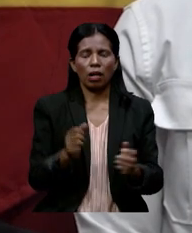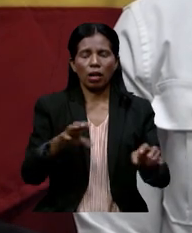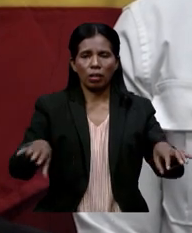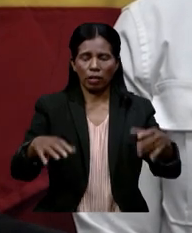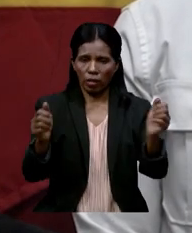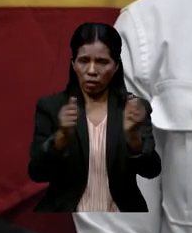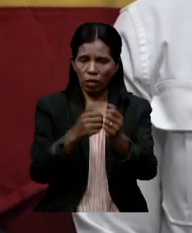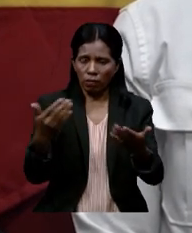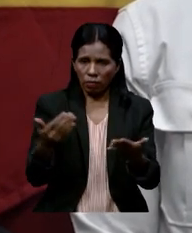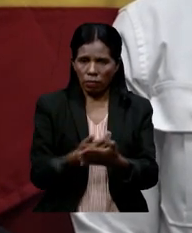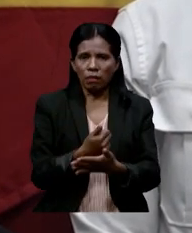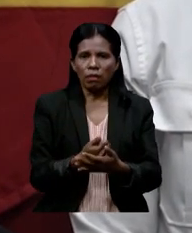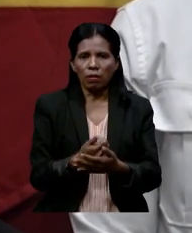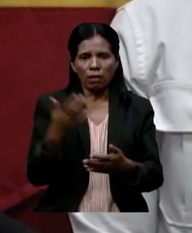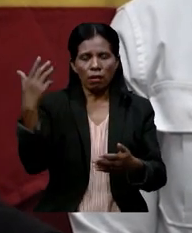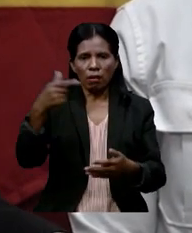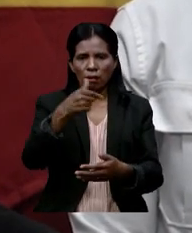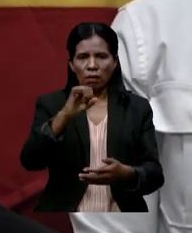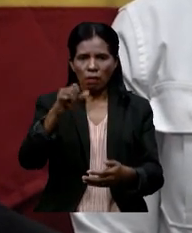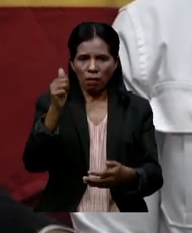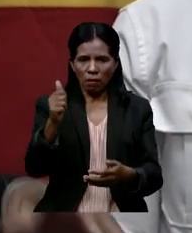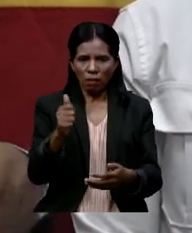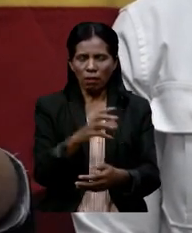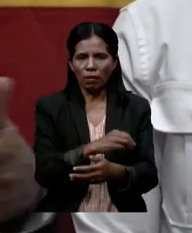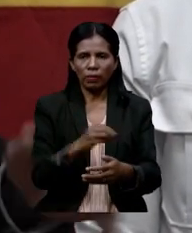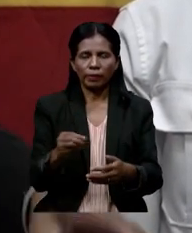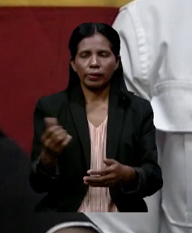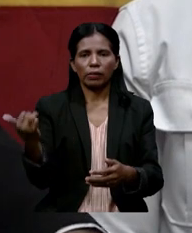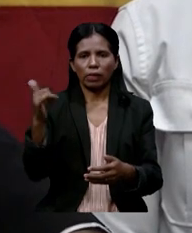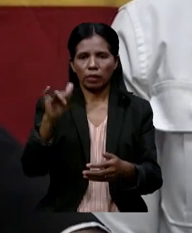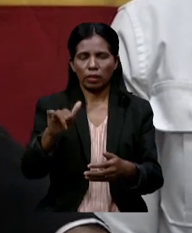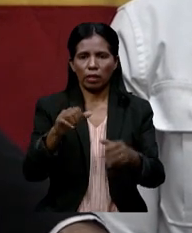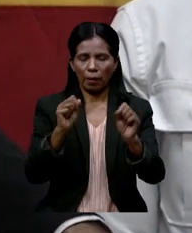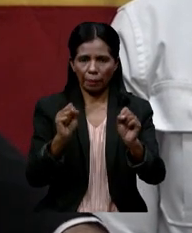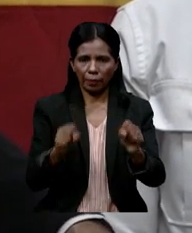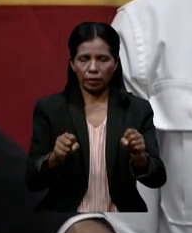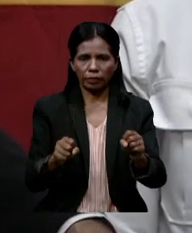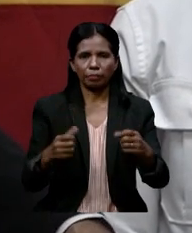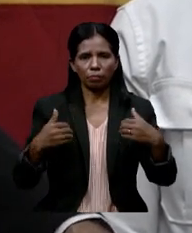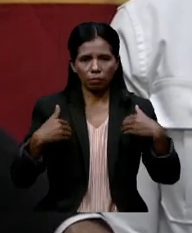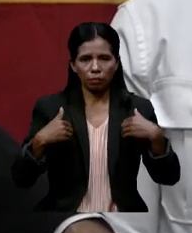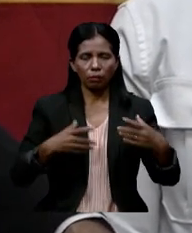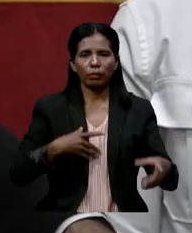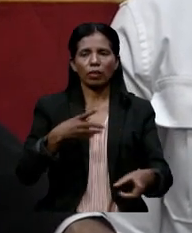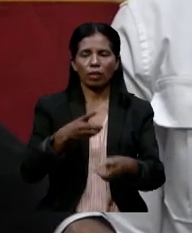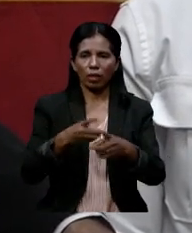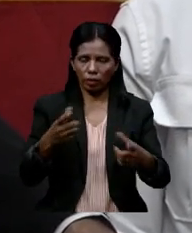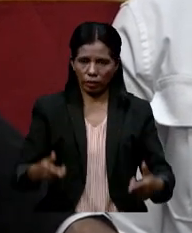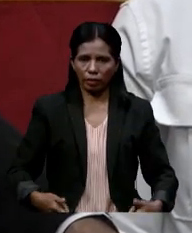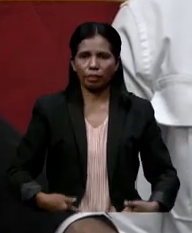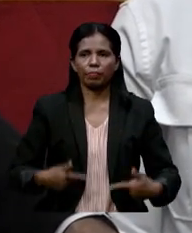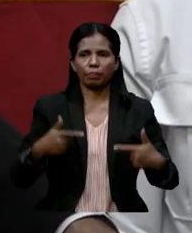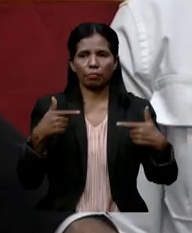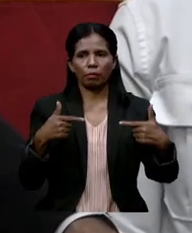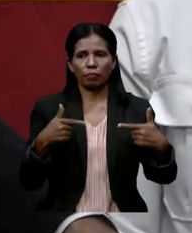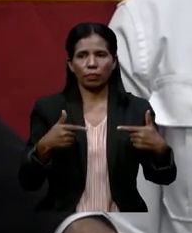fogia Gaza hori Palestina tira bela ia sin direito moris